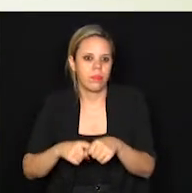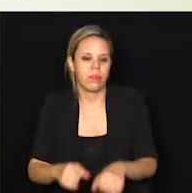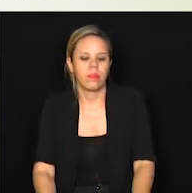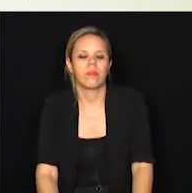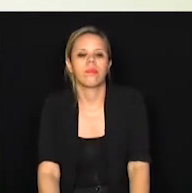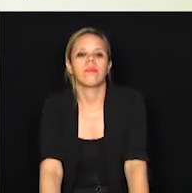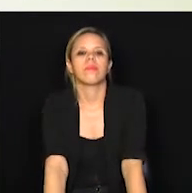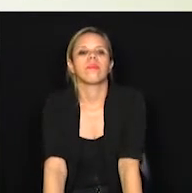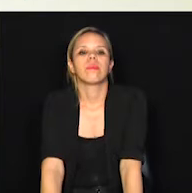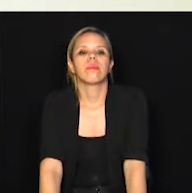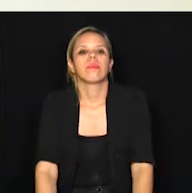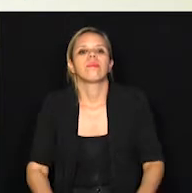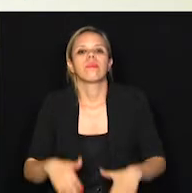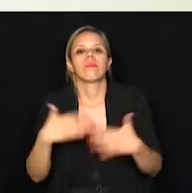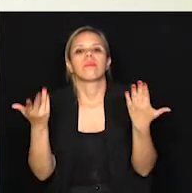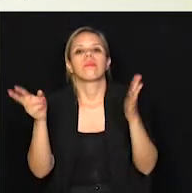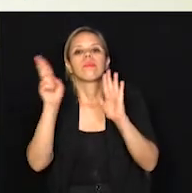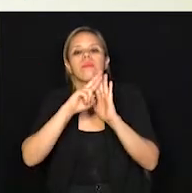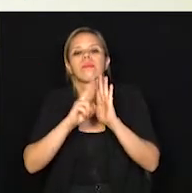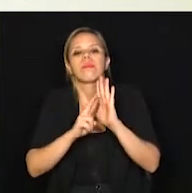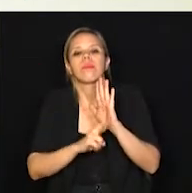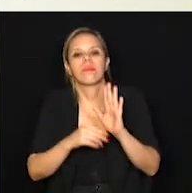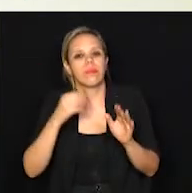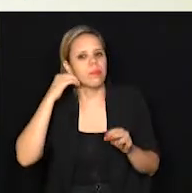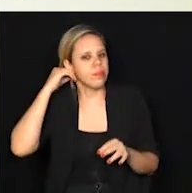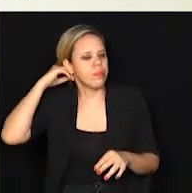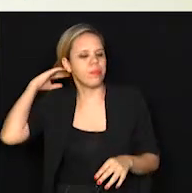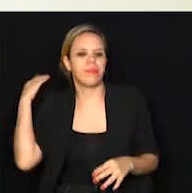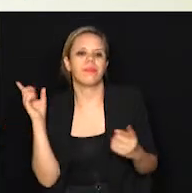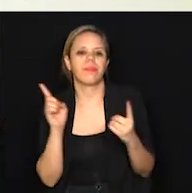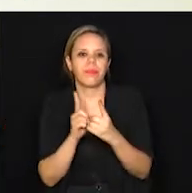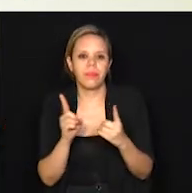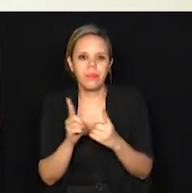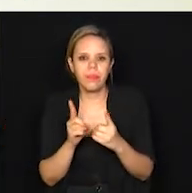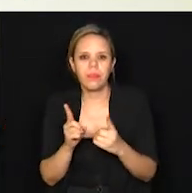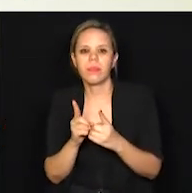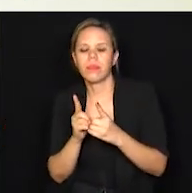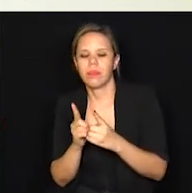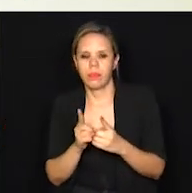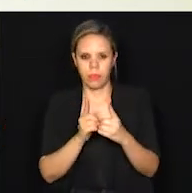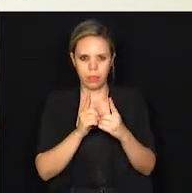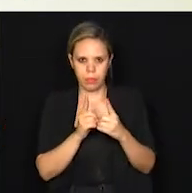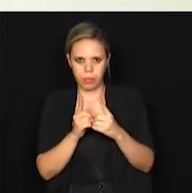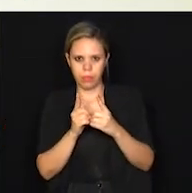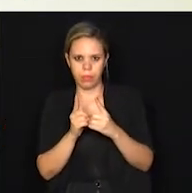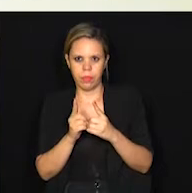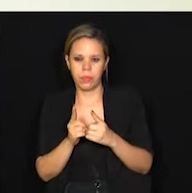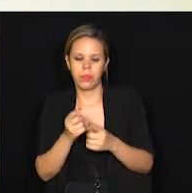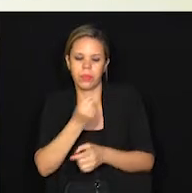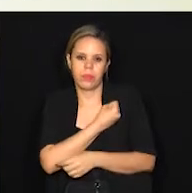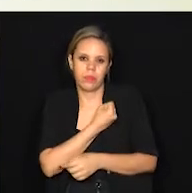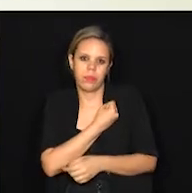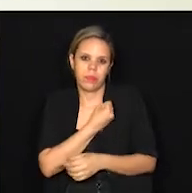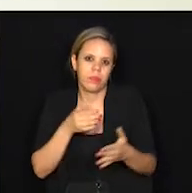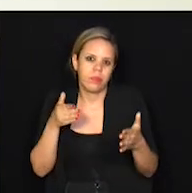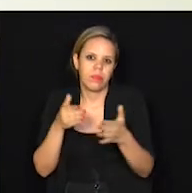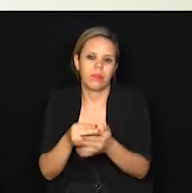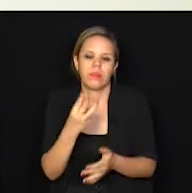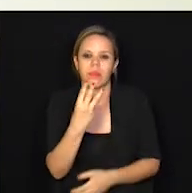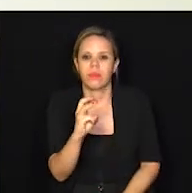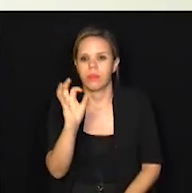e shopping, aí a verdadeira prioridade é revelada. O prejuízo para a educação desses 6 meses será muito